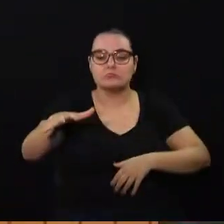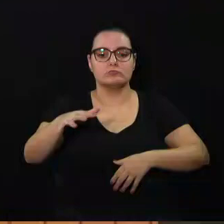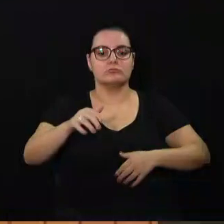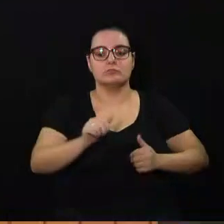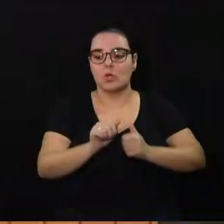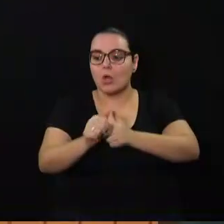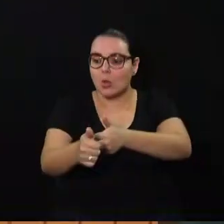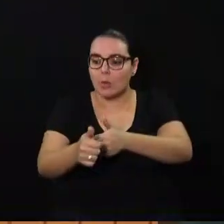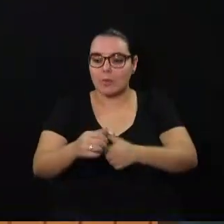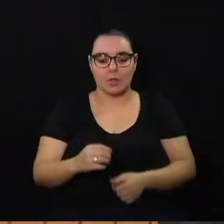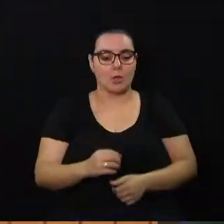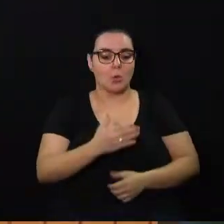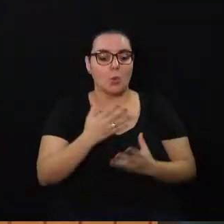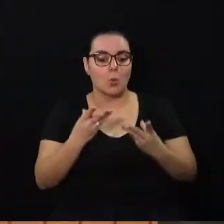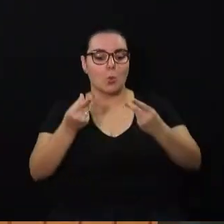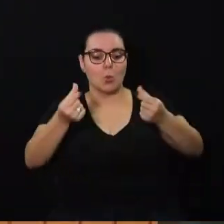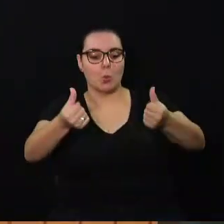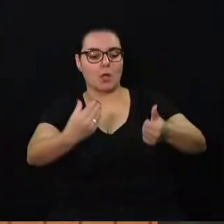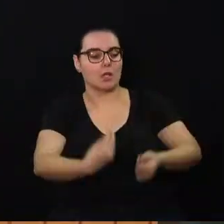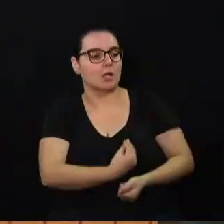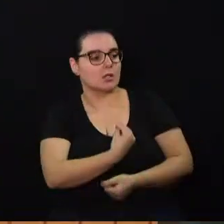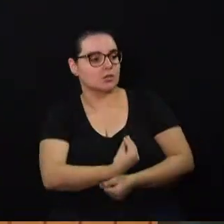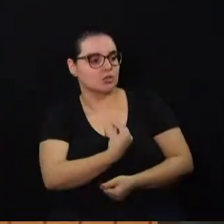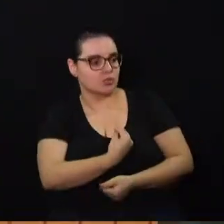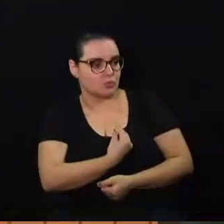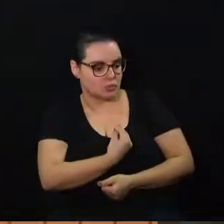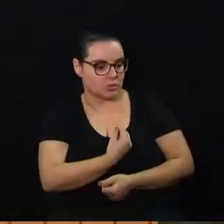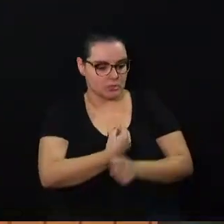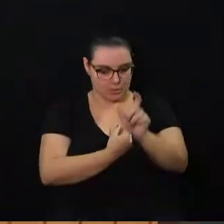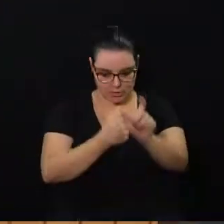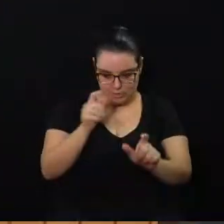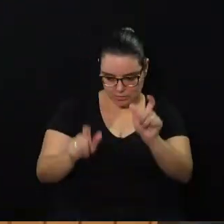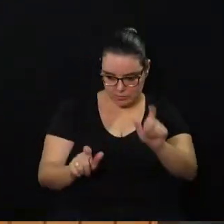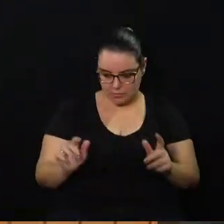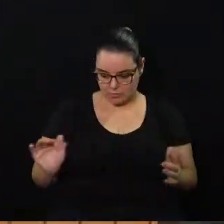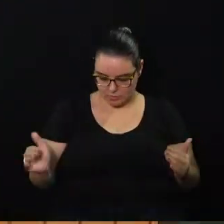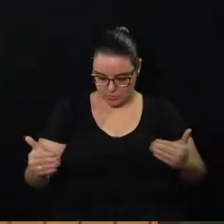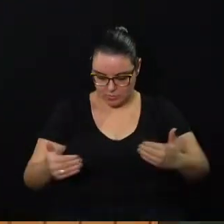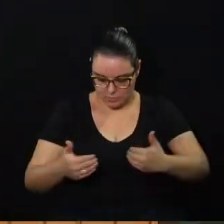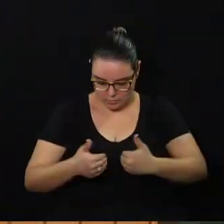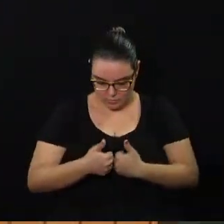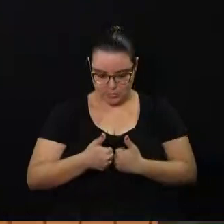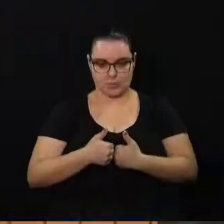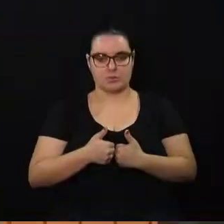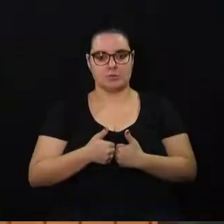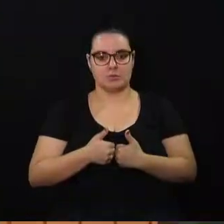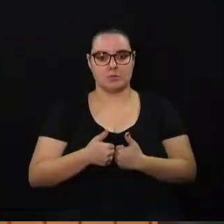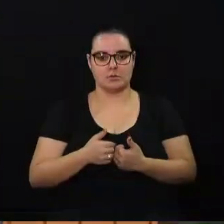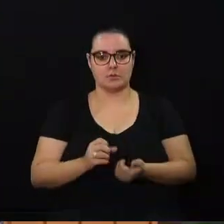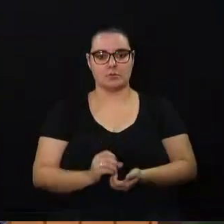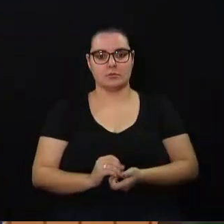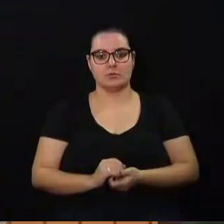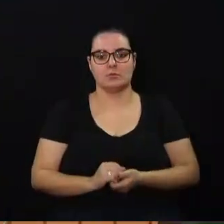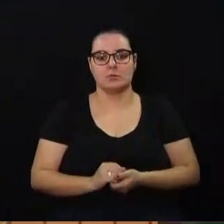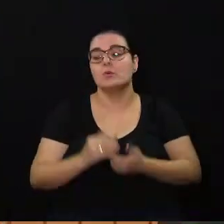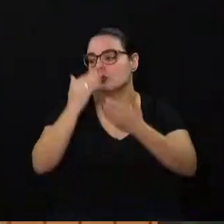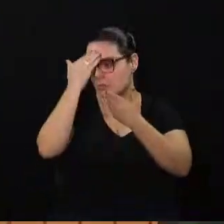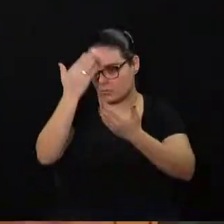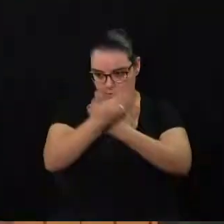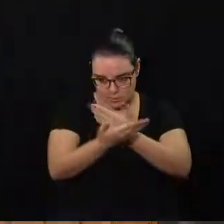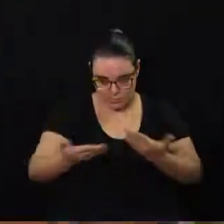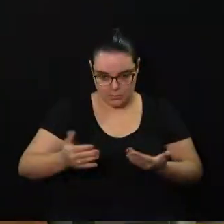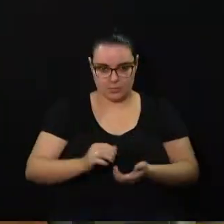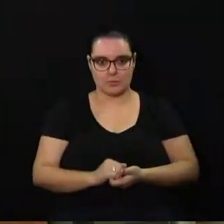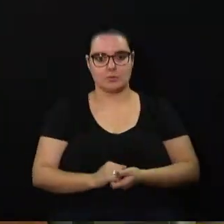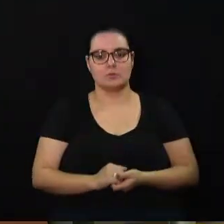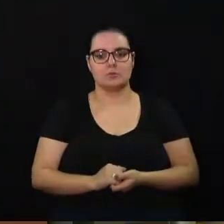qualidade de vida que nós precisamos dar às pessoas que são portadoras dessa idade obrigado